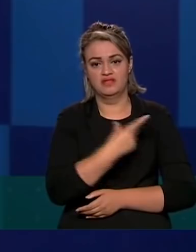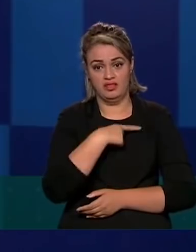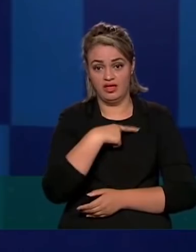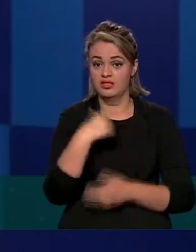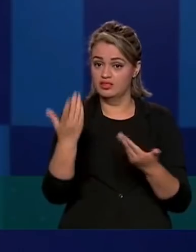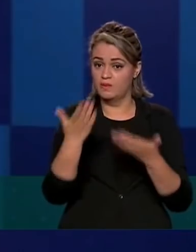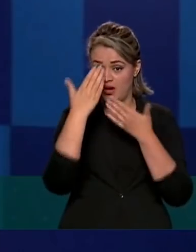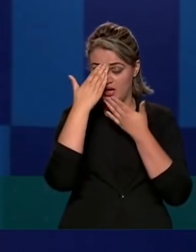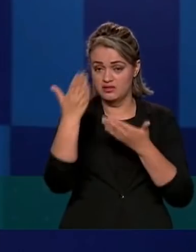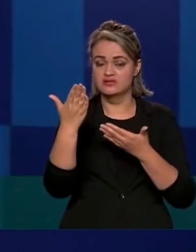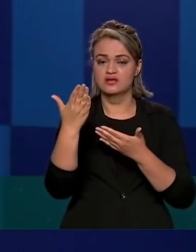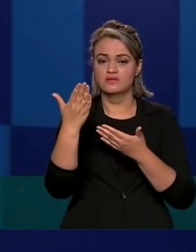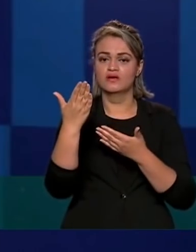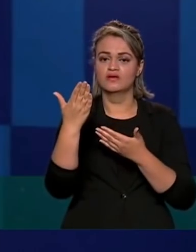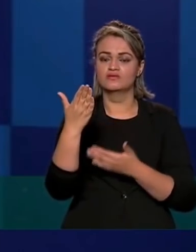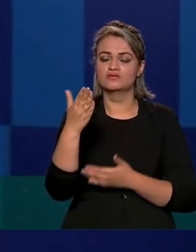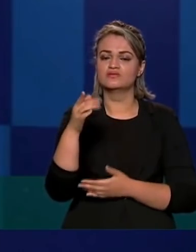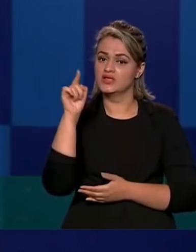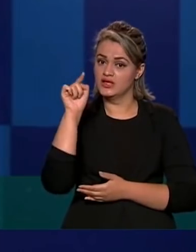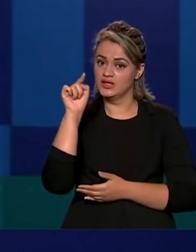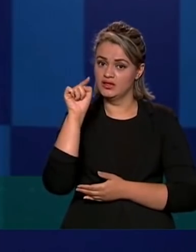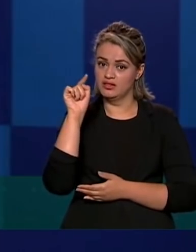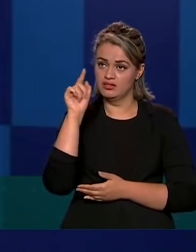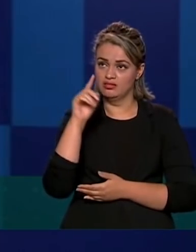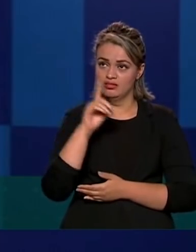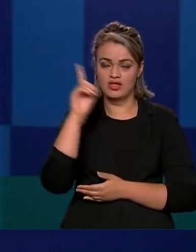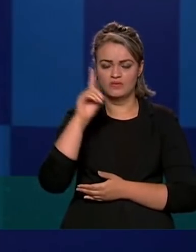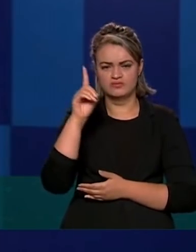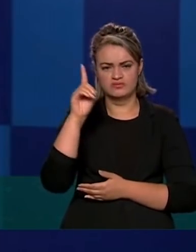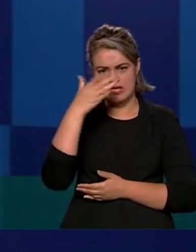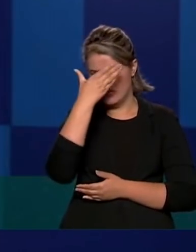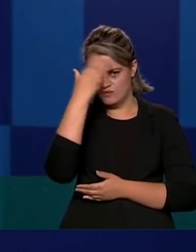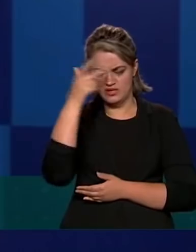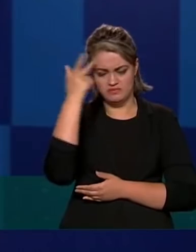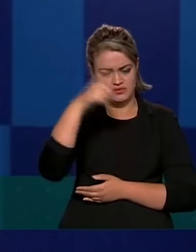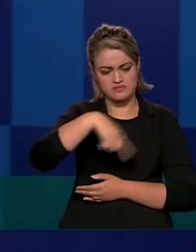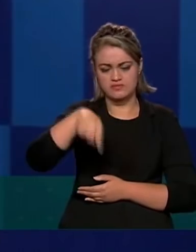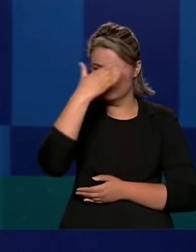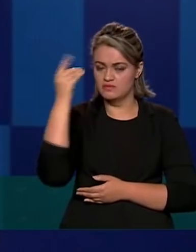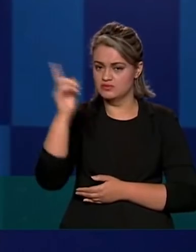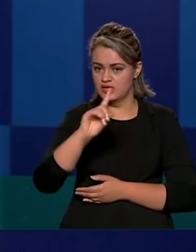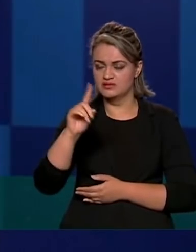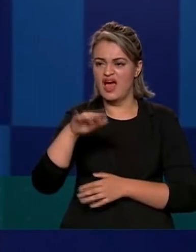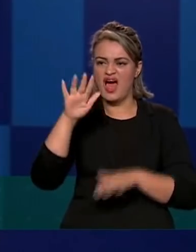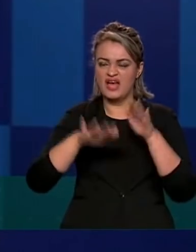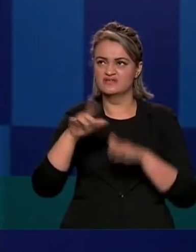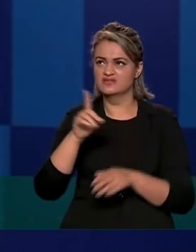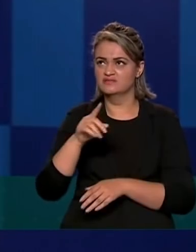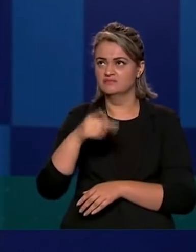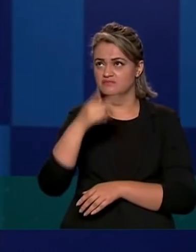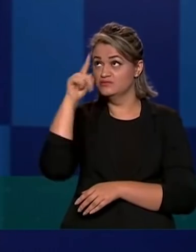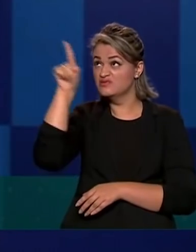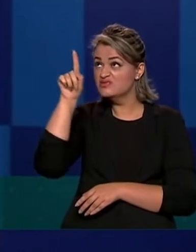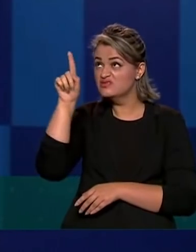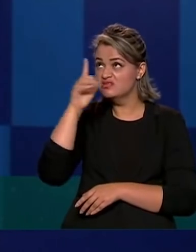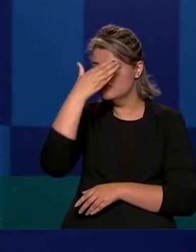Agradecemos, ó Deus, porque o Senhor nunca se esquece de nós, mesmo quando nos esquecemos de Ti.